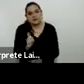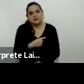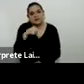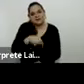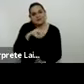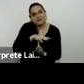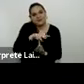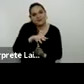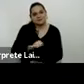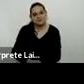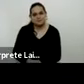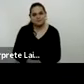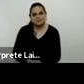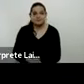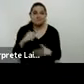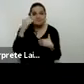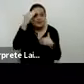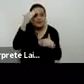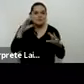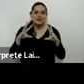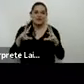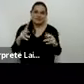todos.